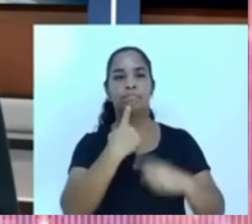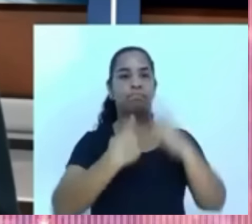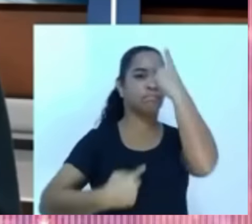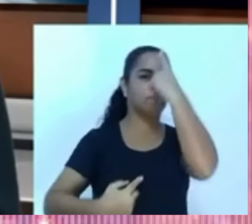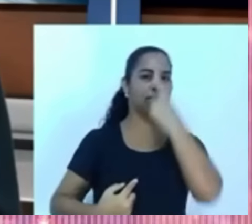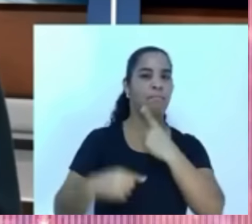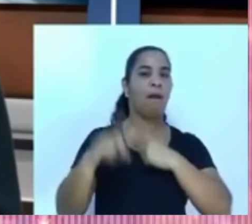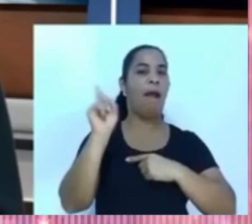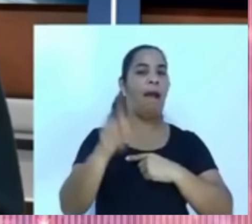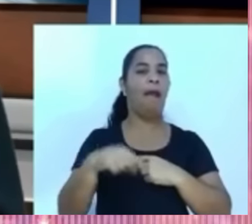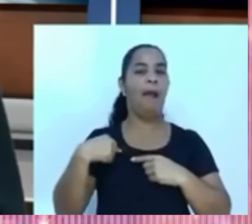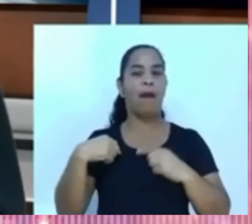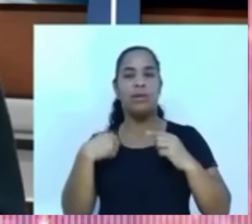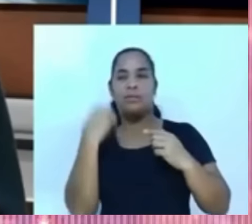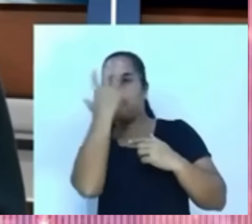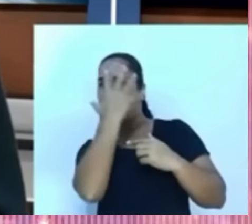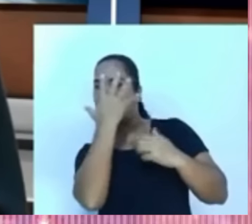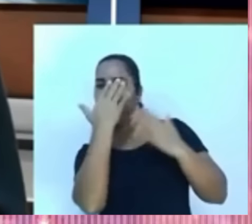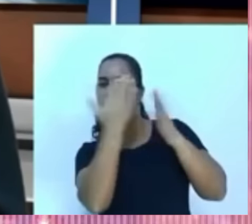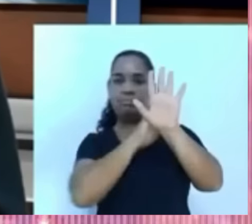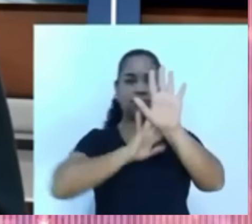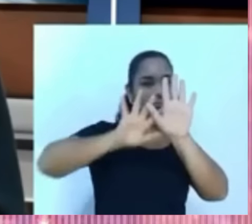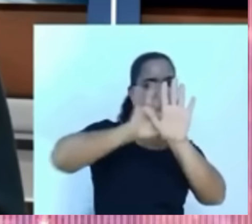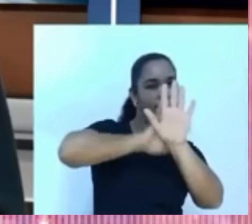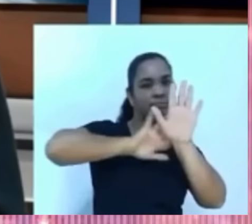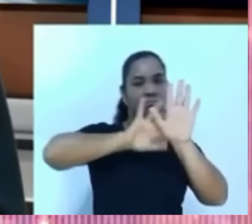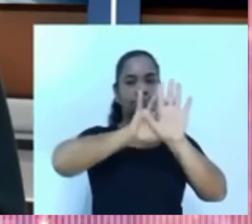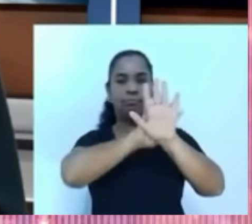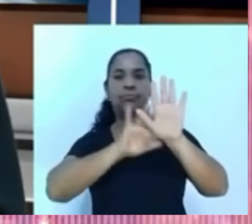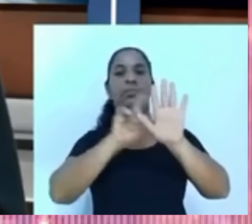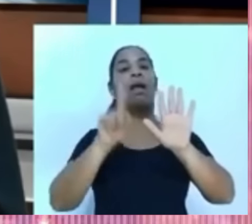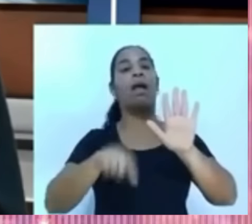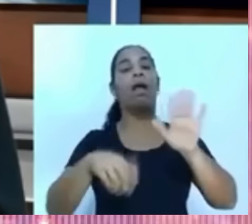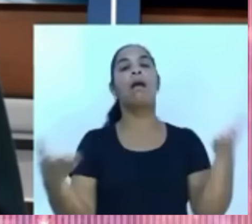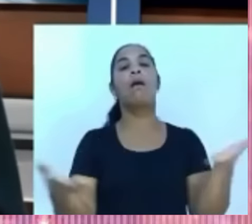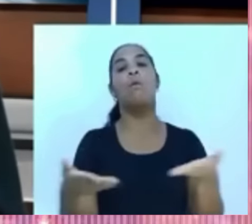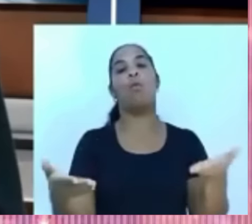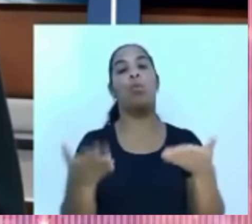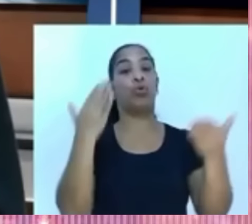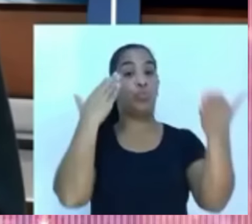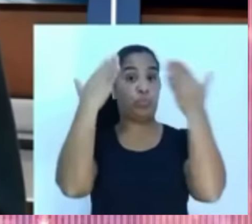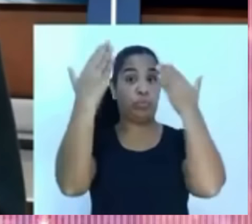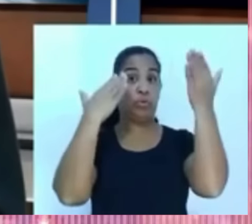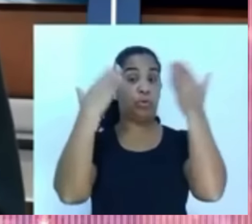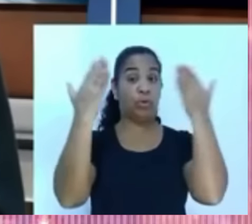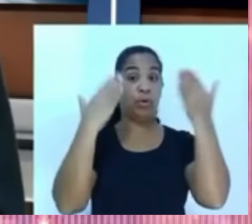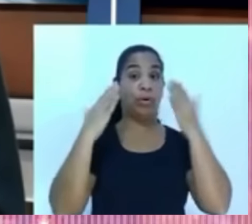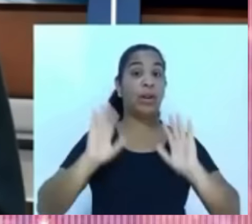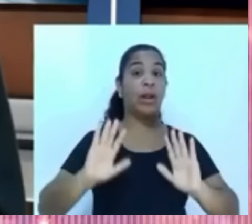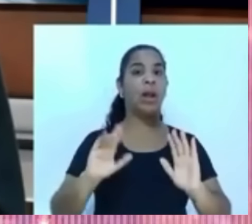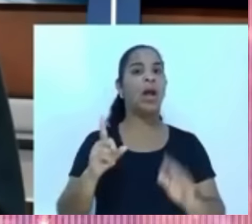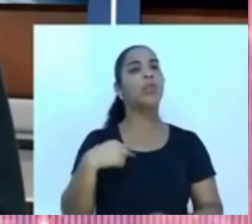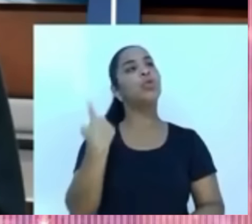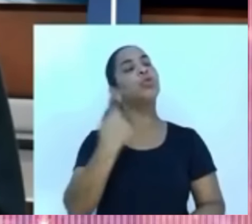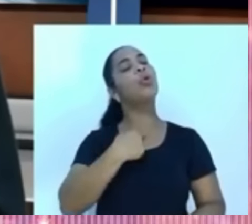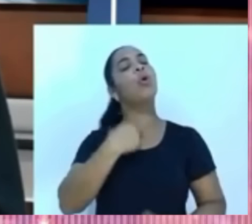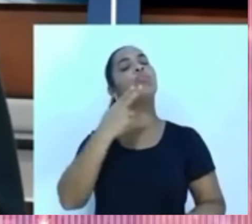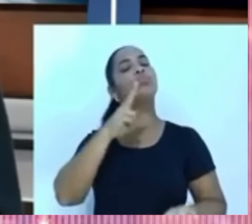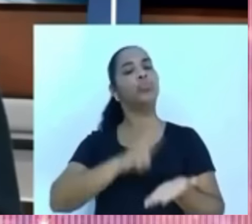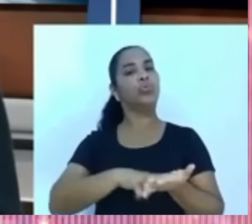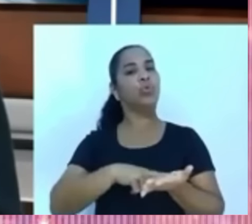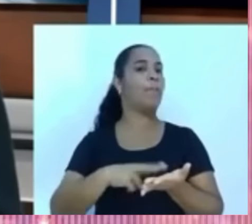velamos à face é o moderno conceito da Psicologia não para aquilo que somos mas para